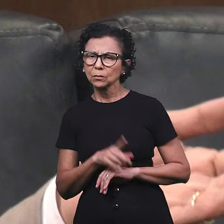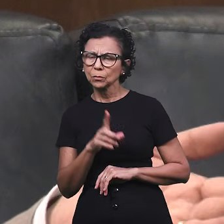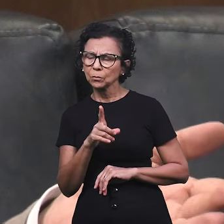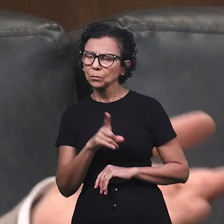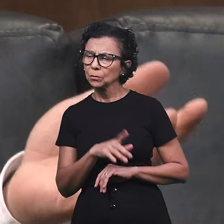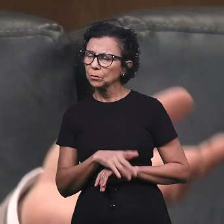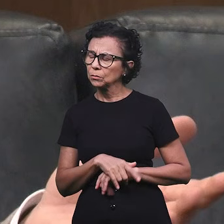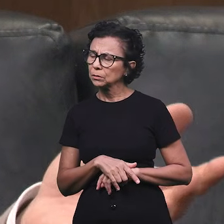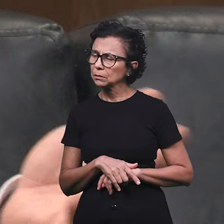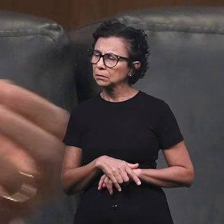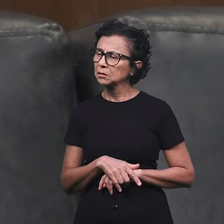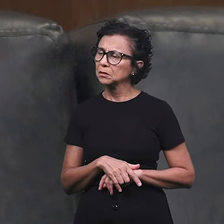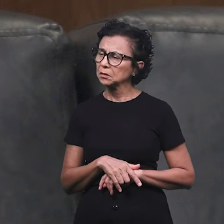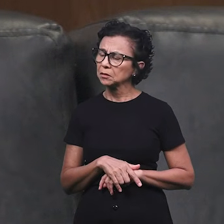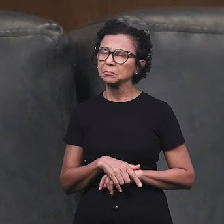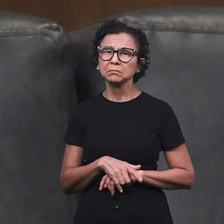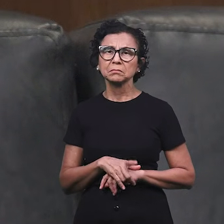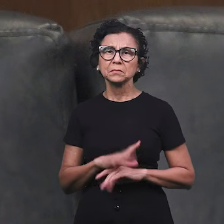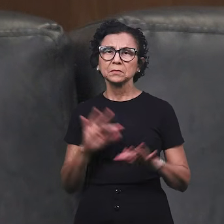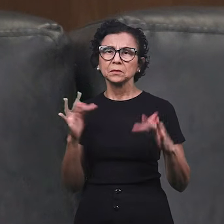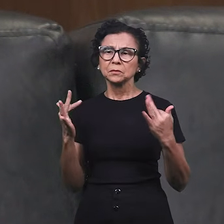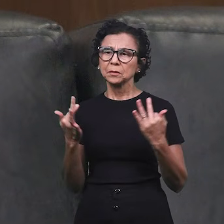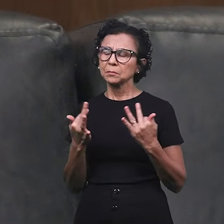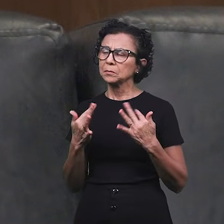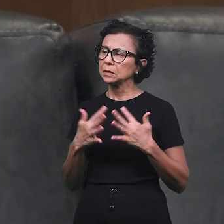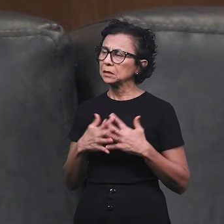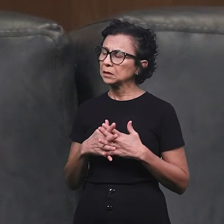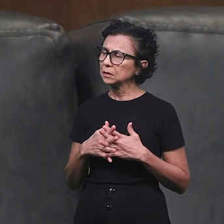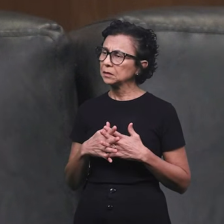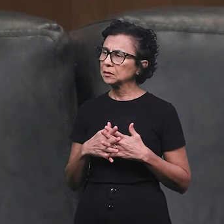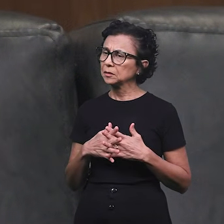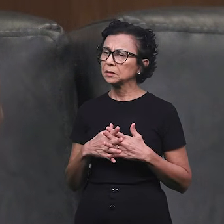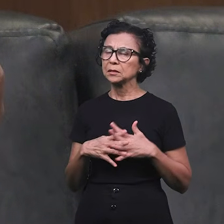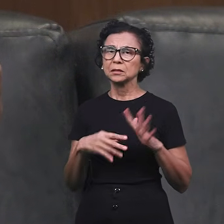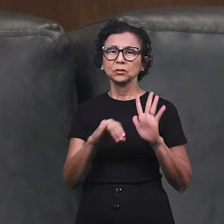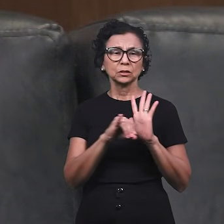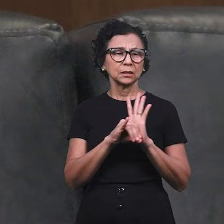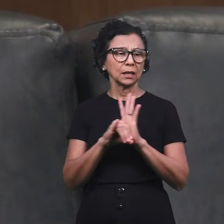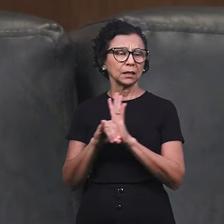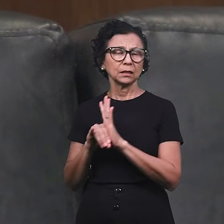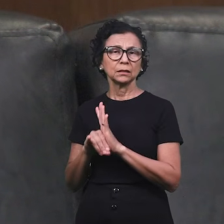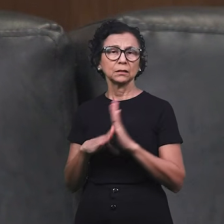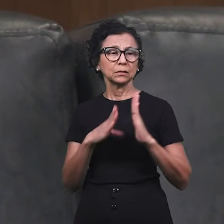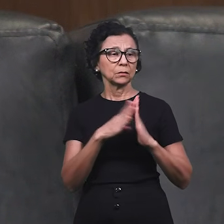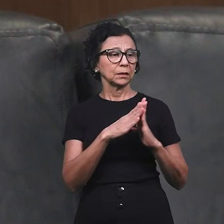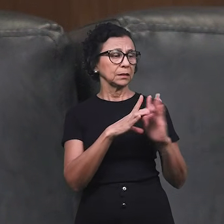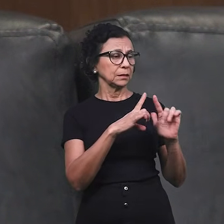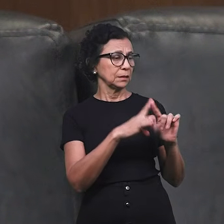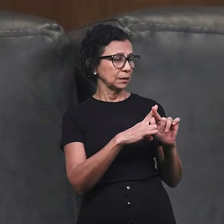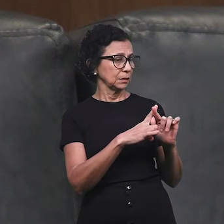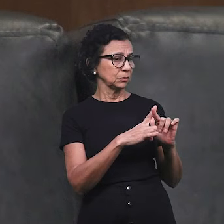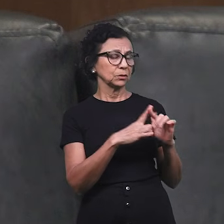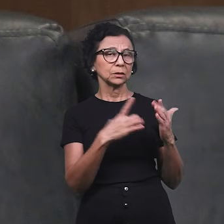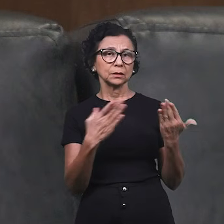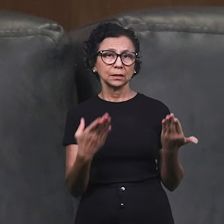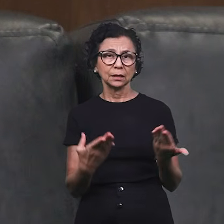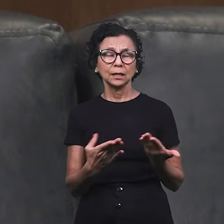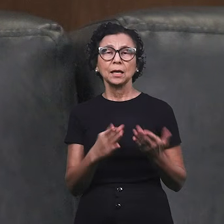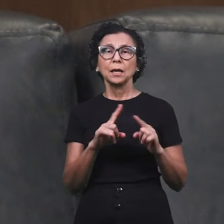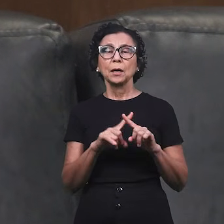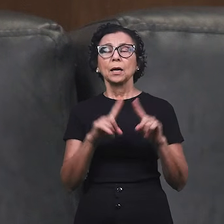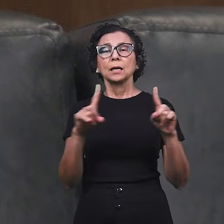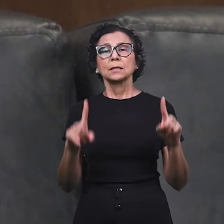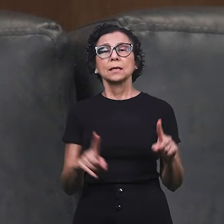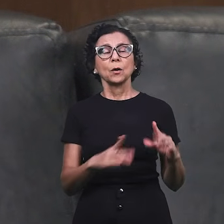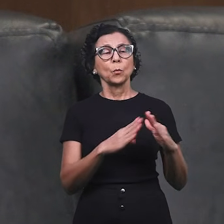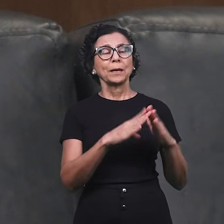igreja por mais de 2000 anos, que estrutura foi essa? A oração, a comunhão, a palavra de